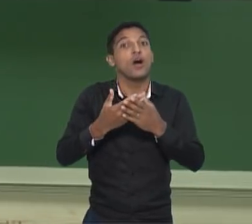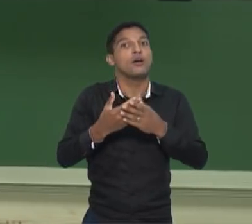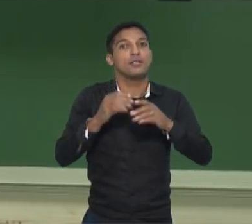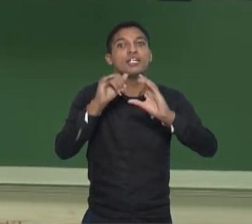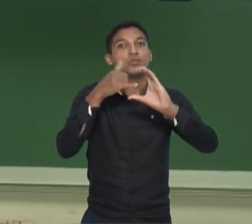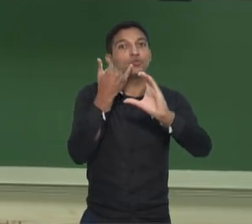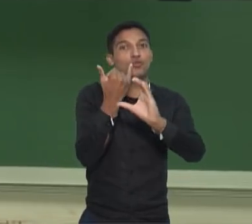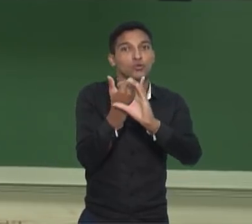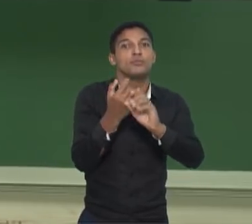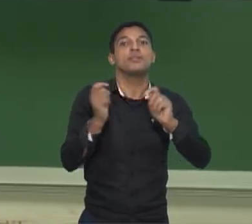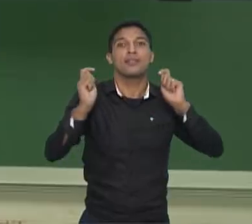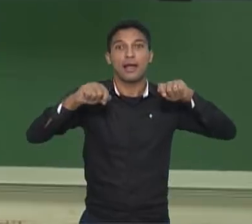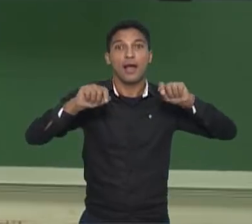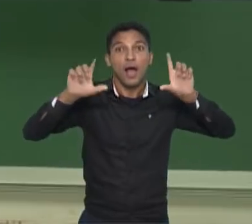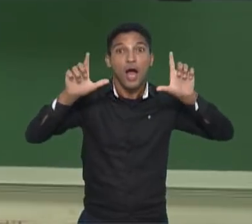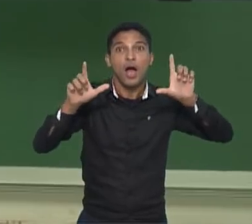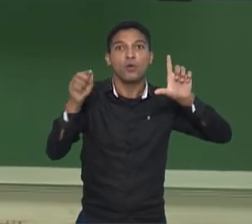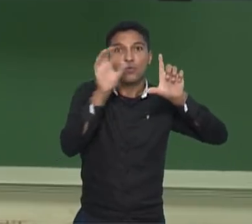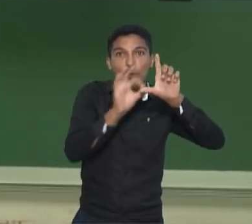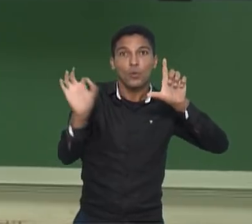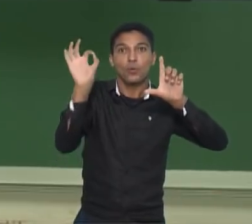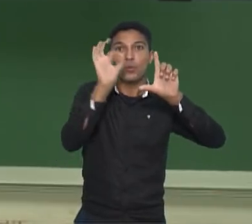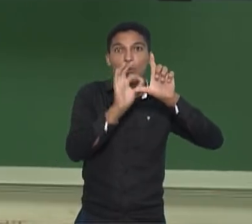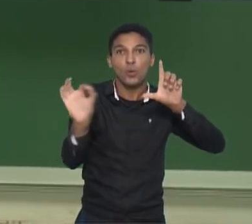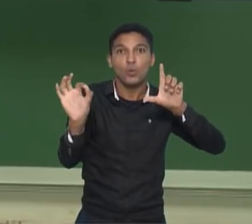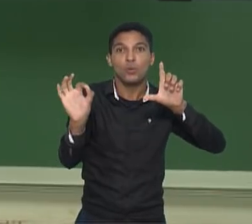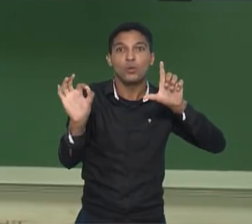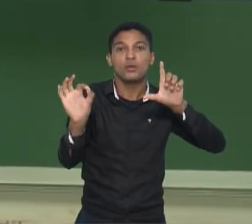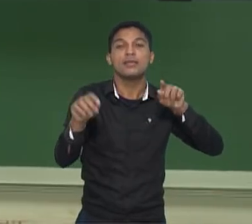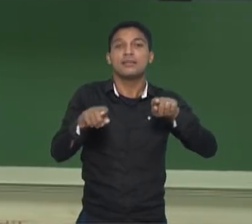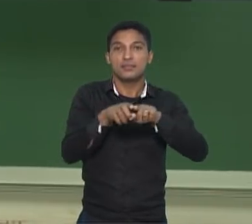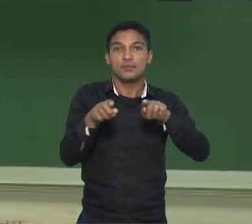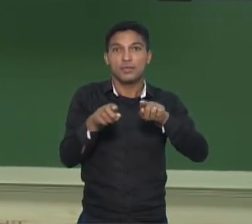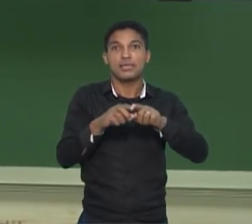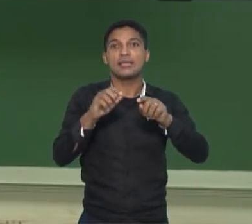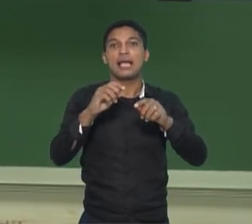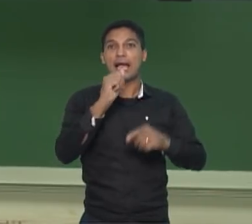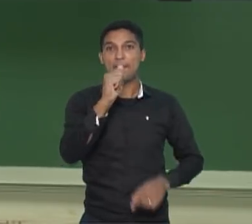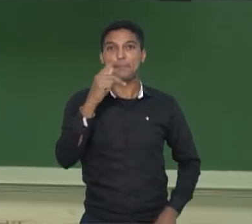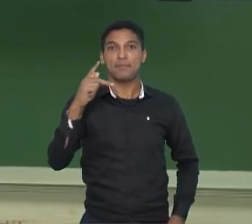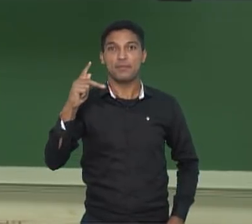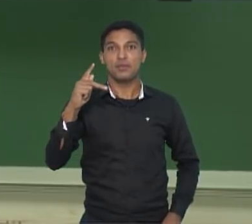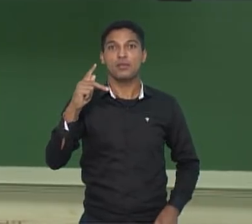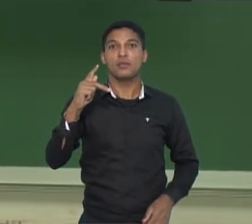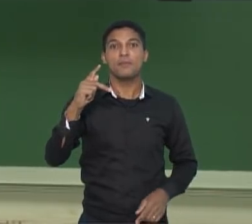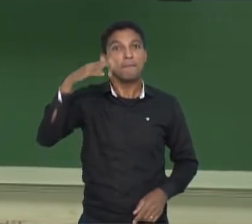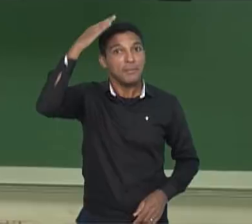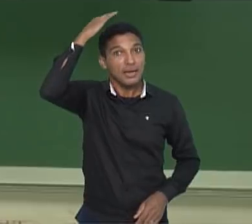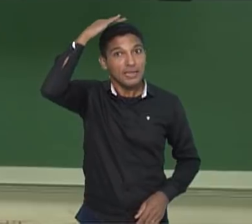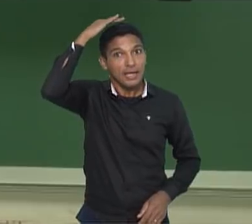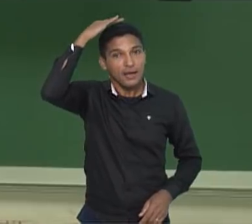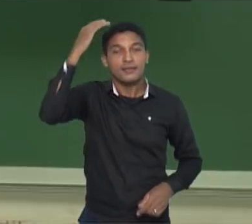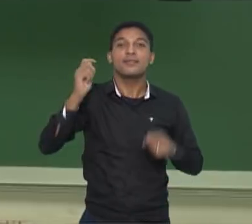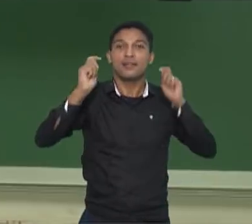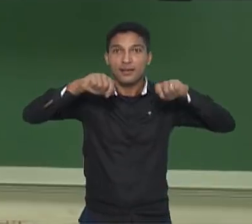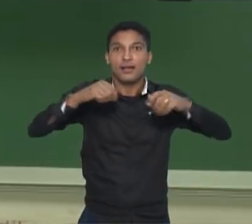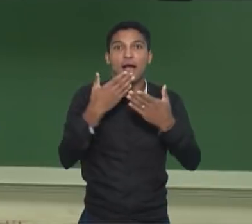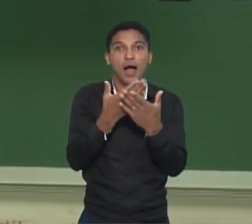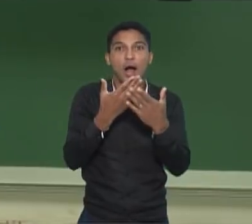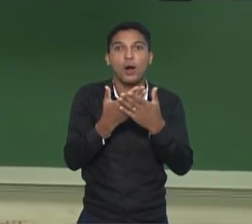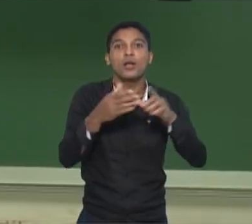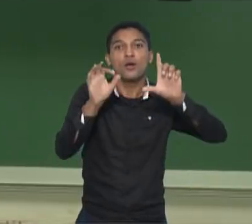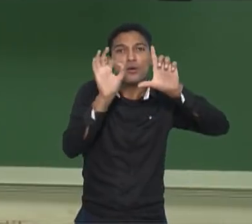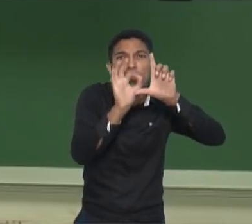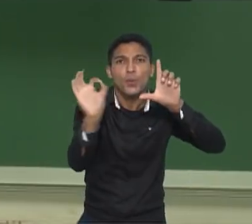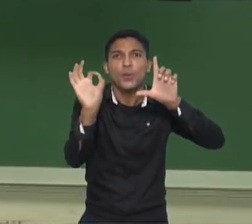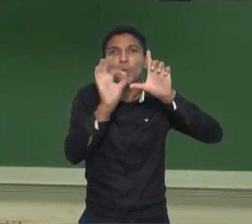aplicativo. Tranquilo? Espero ter contribuído, tá? Qualquer coisa,